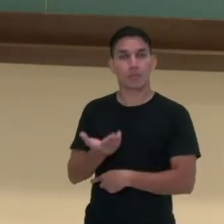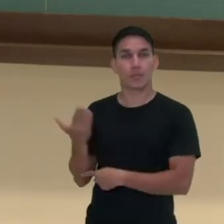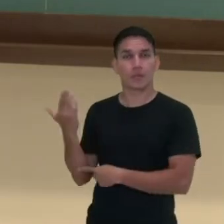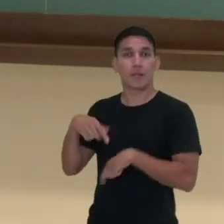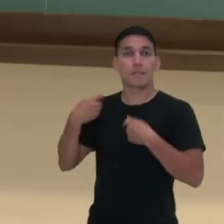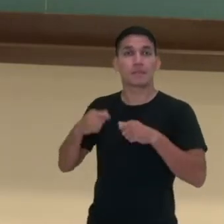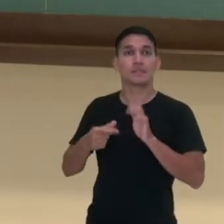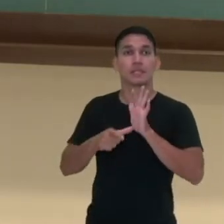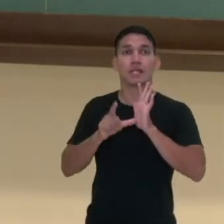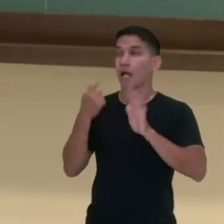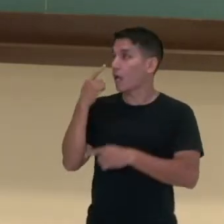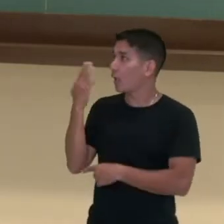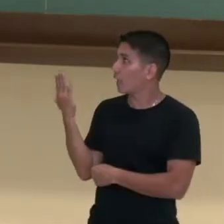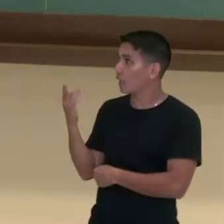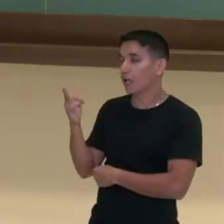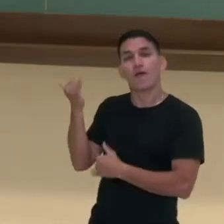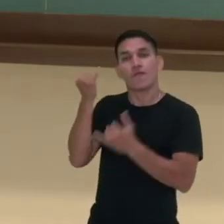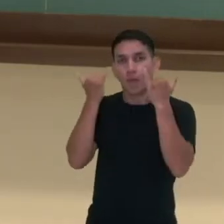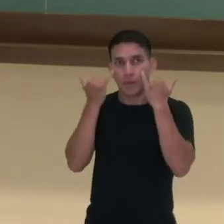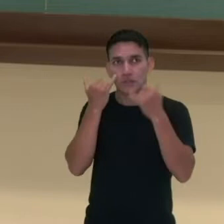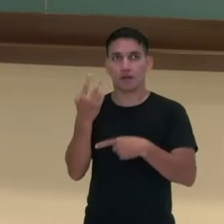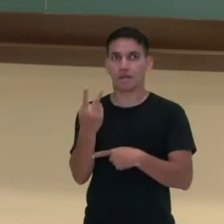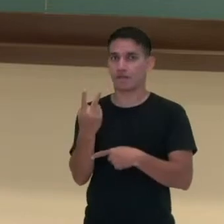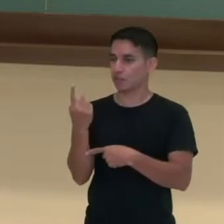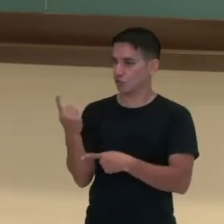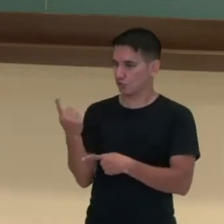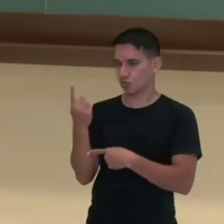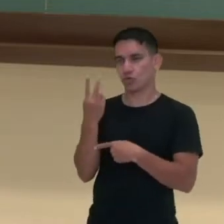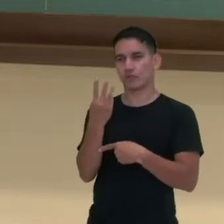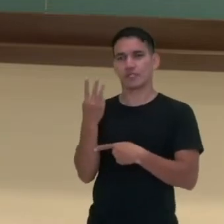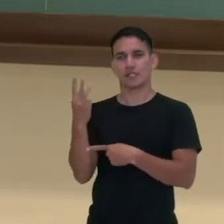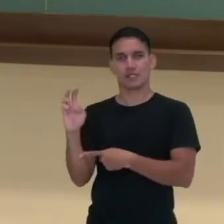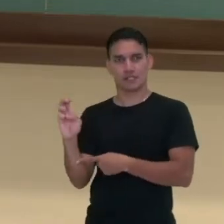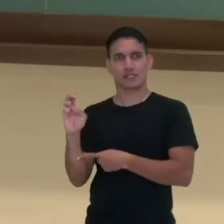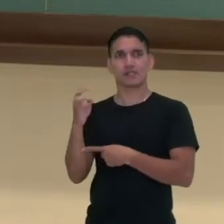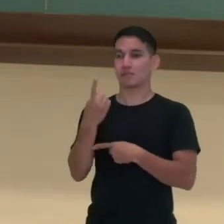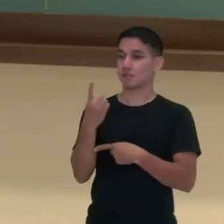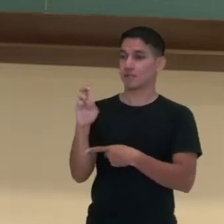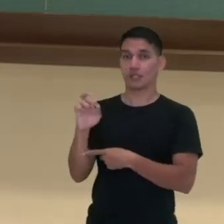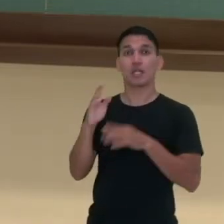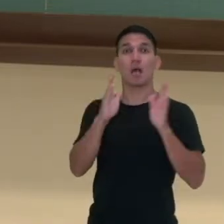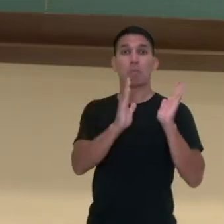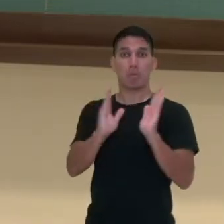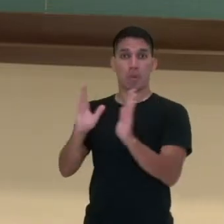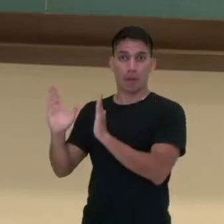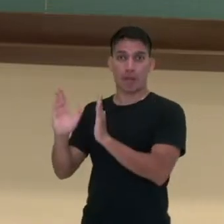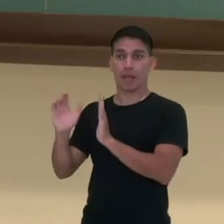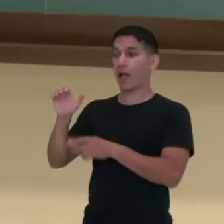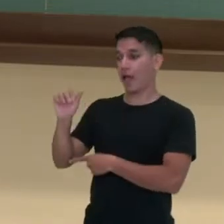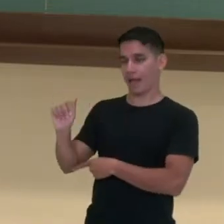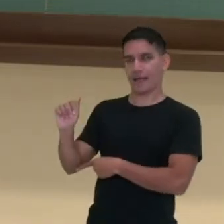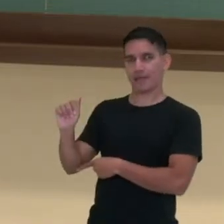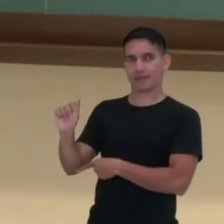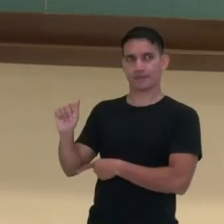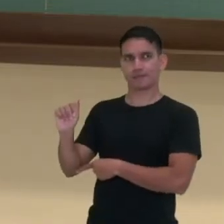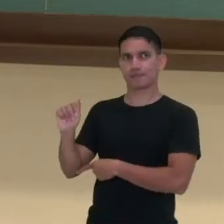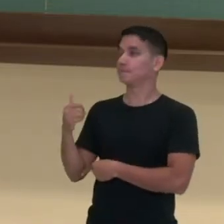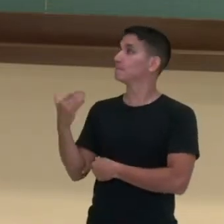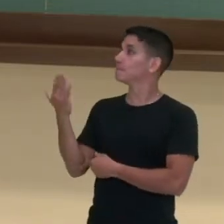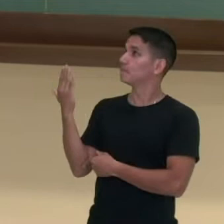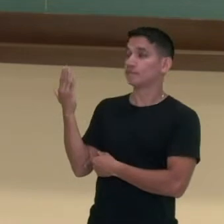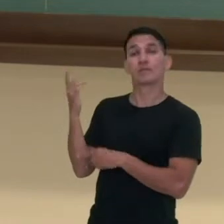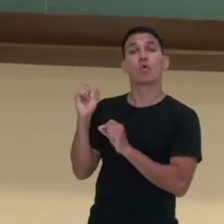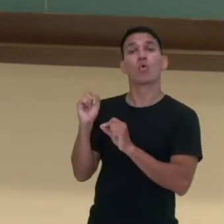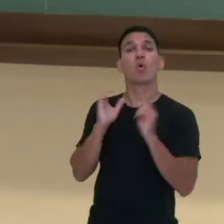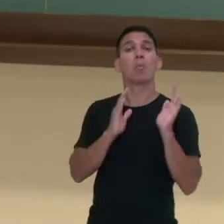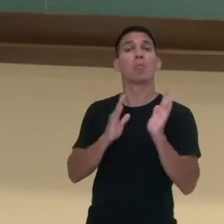basta eu pegar aqui ó, as informações 21, 35, 15, na ordem que apareceu, e transformar a matriz A. Essa matriz A, qual que é a